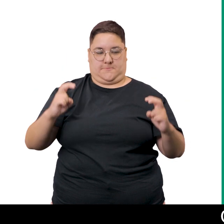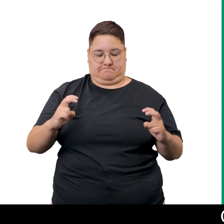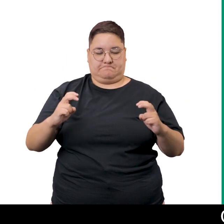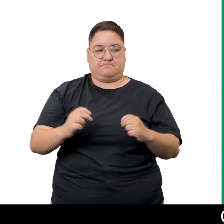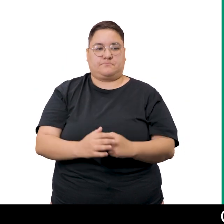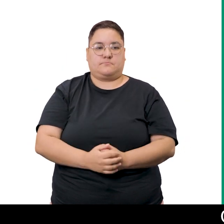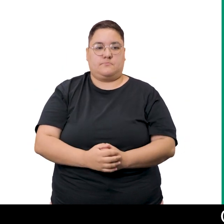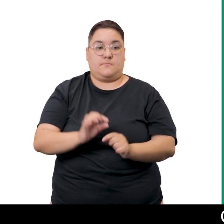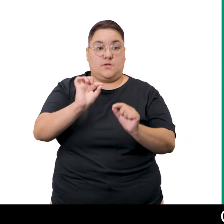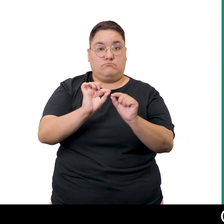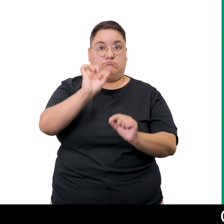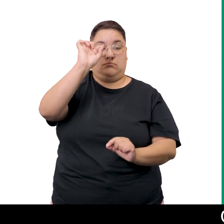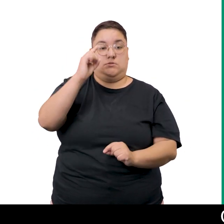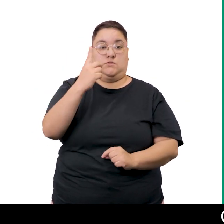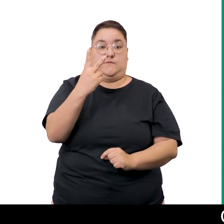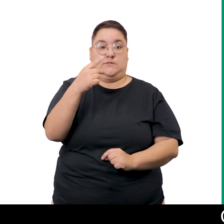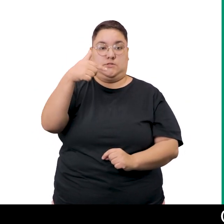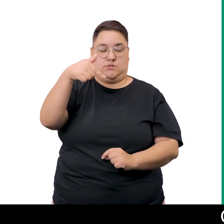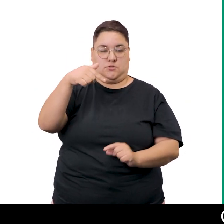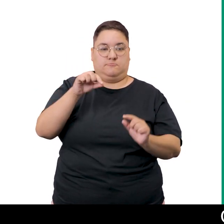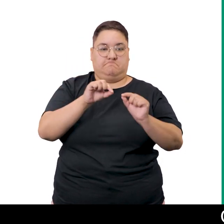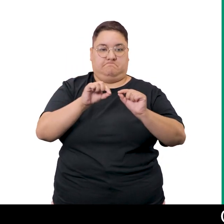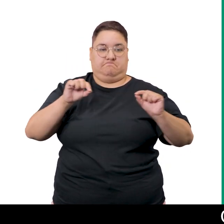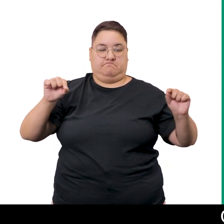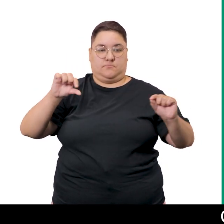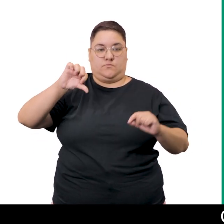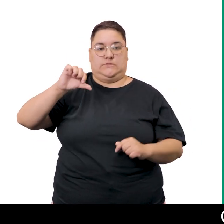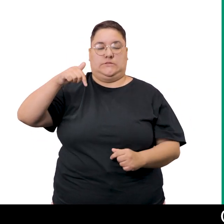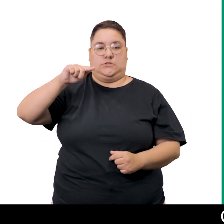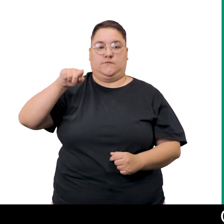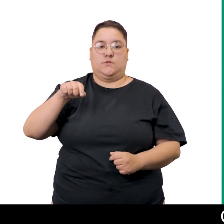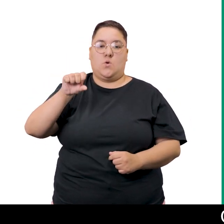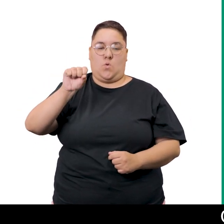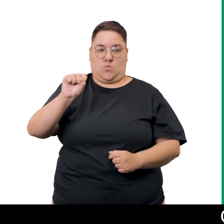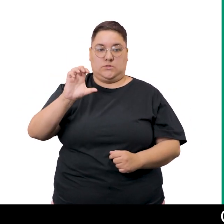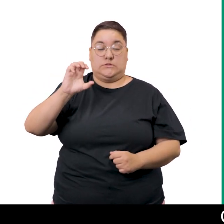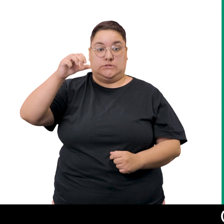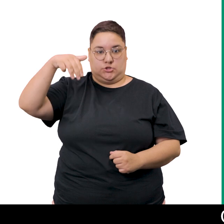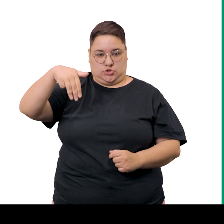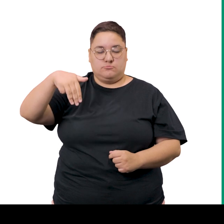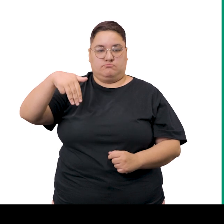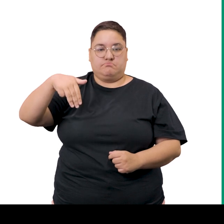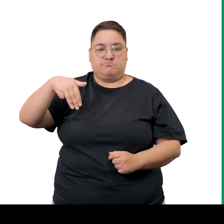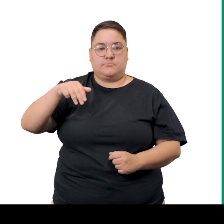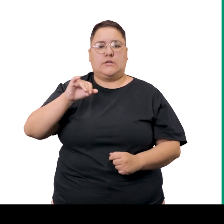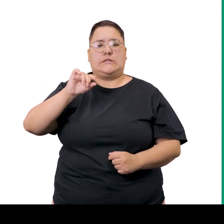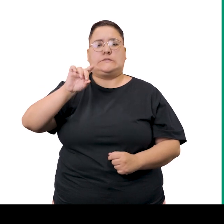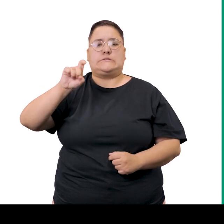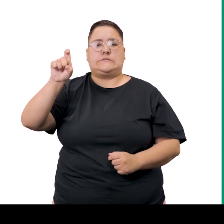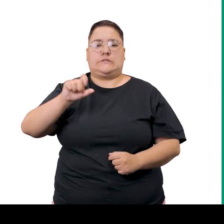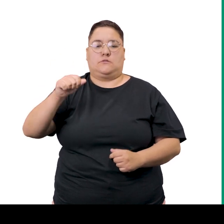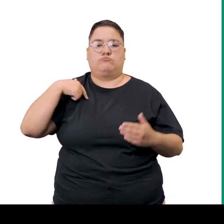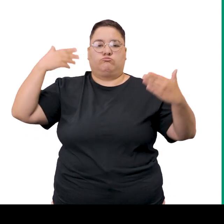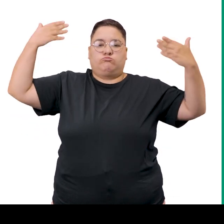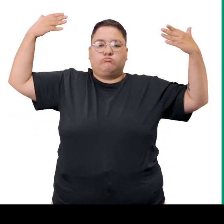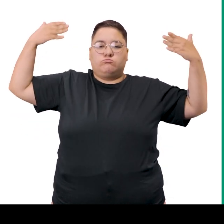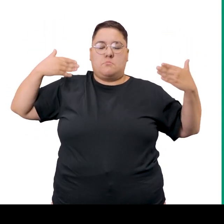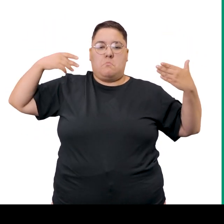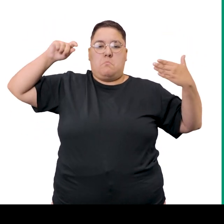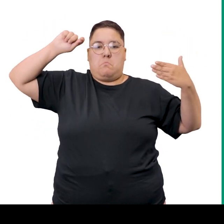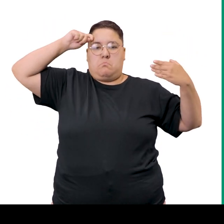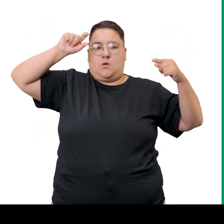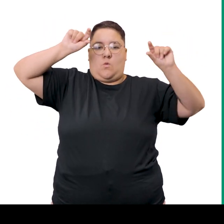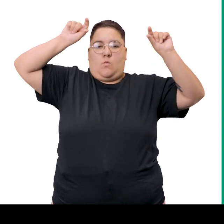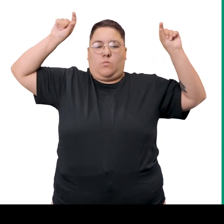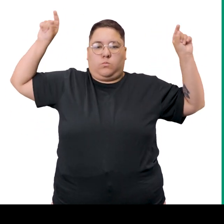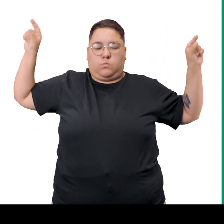Com 127 centímetros de altura por 97,8 de largura, o retrato de Idexa tem fundo preto